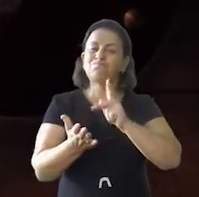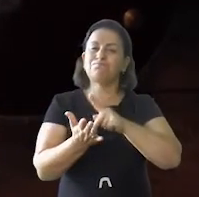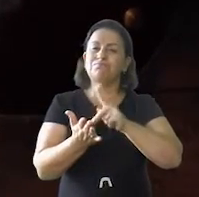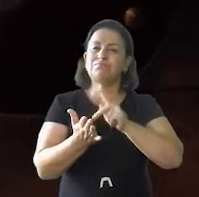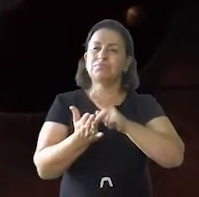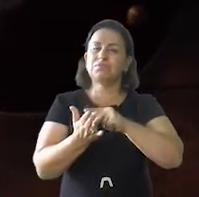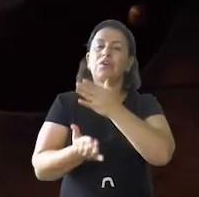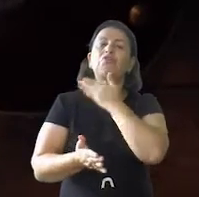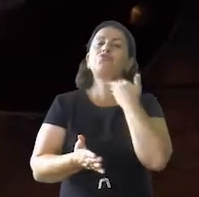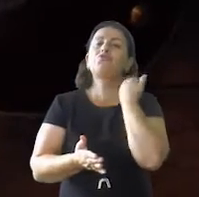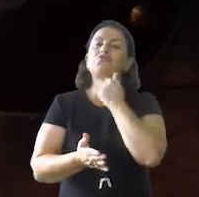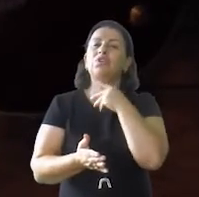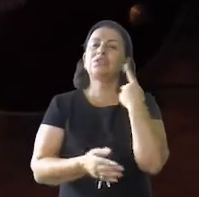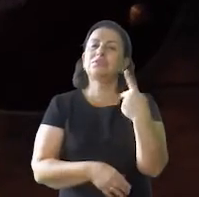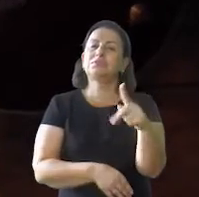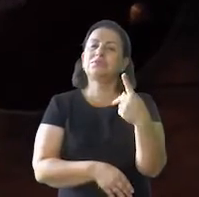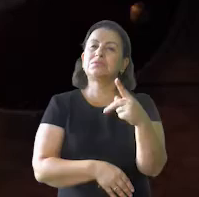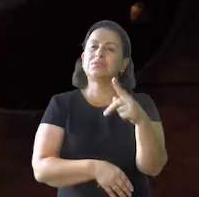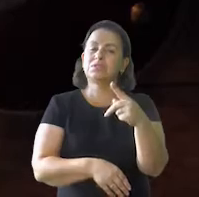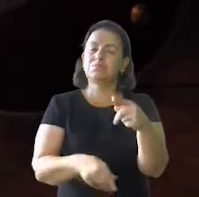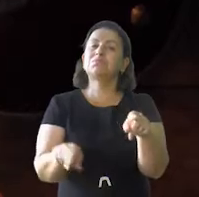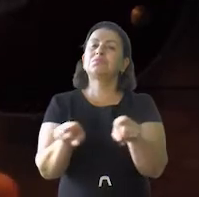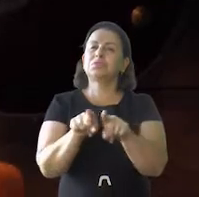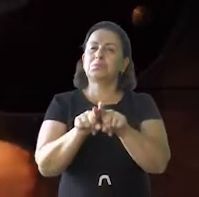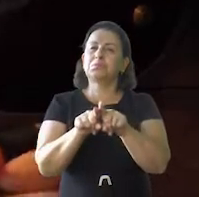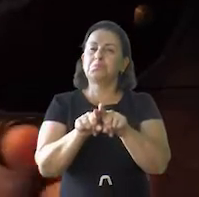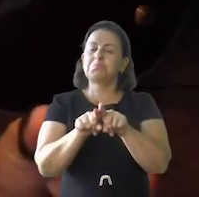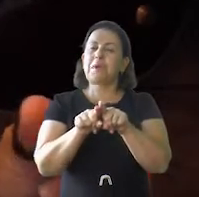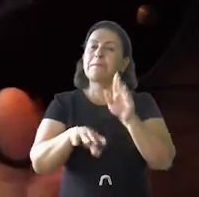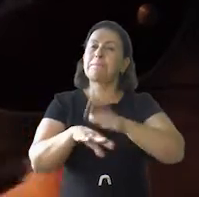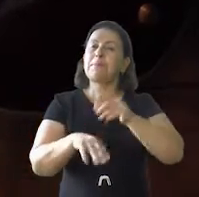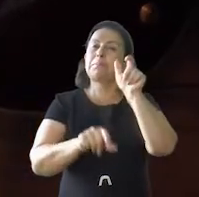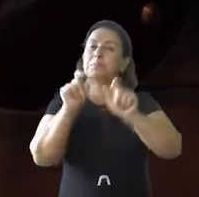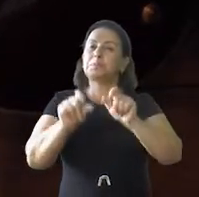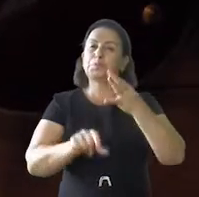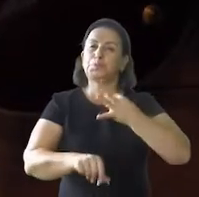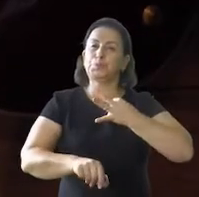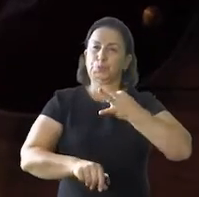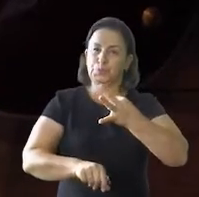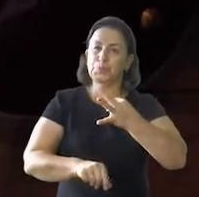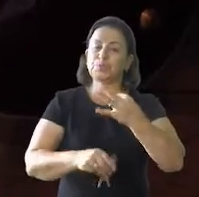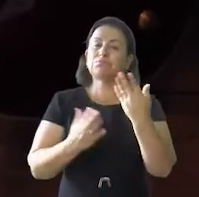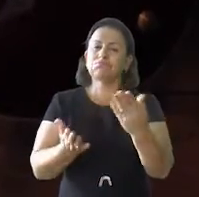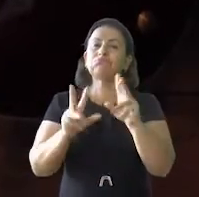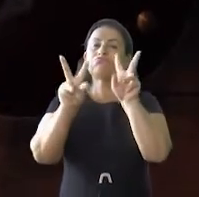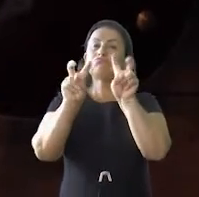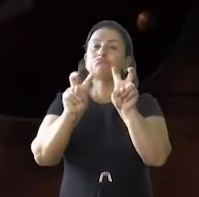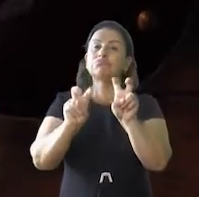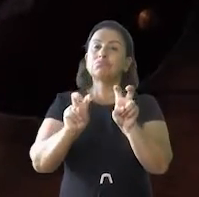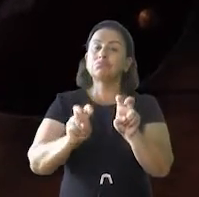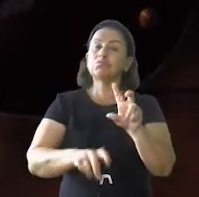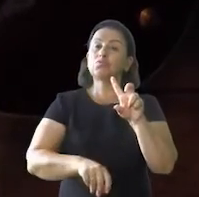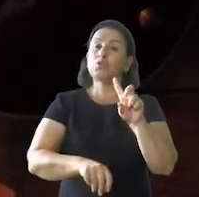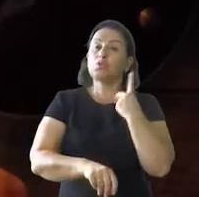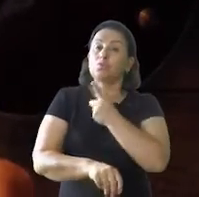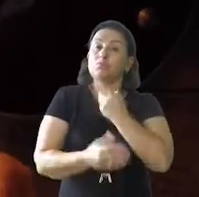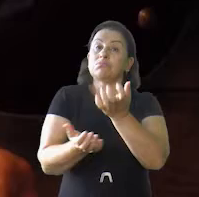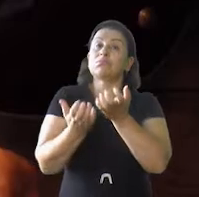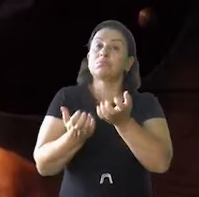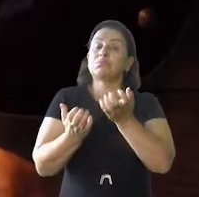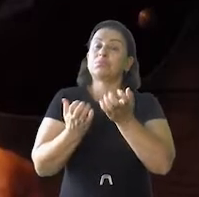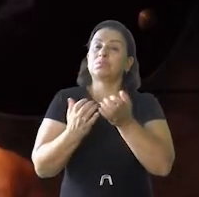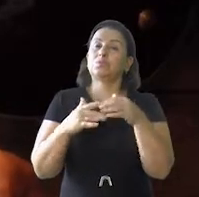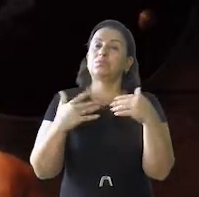realidade, através da voz do Selmo Júnior e, se Deus quiser, com mais voluntários também, trazer títulos que a gente